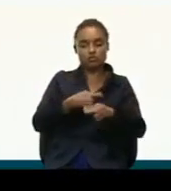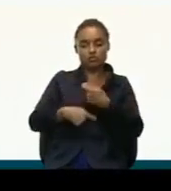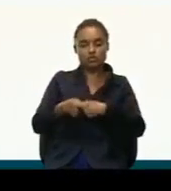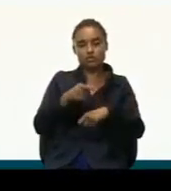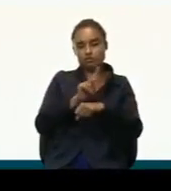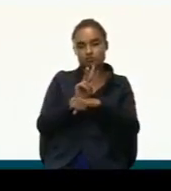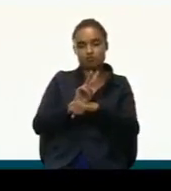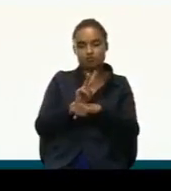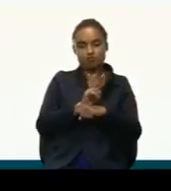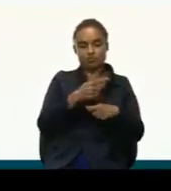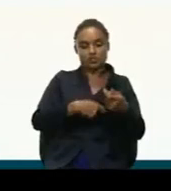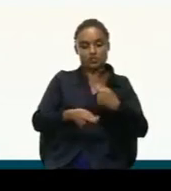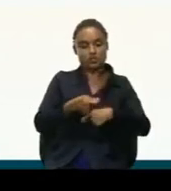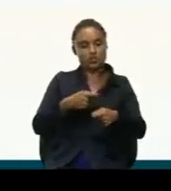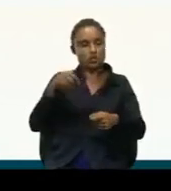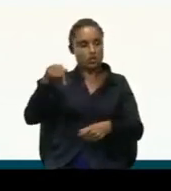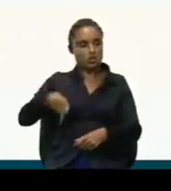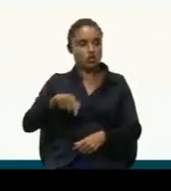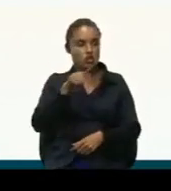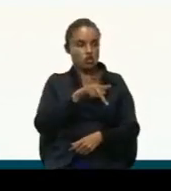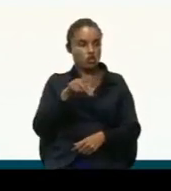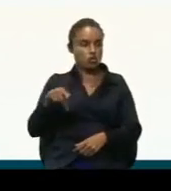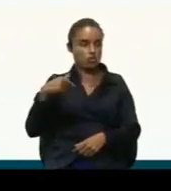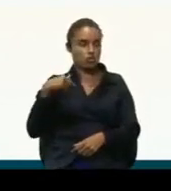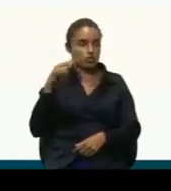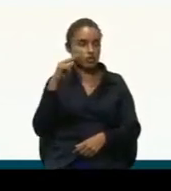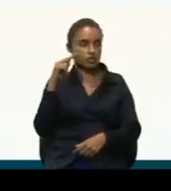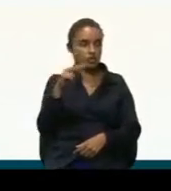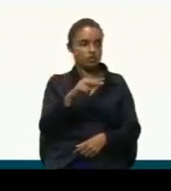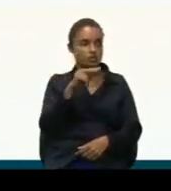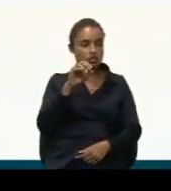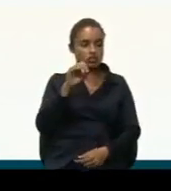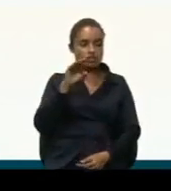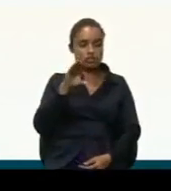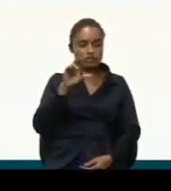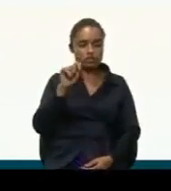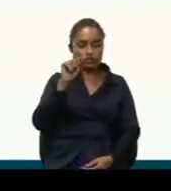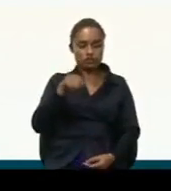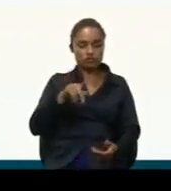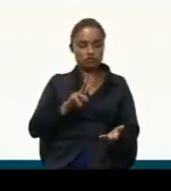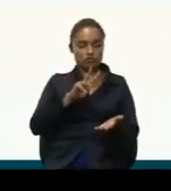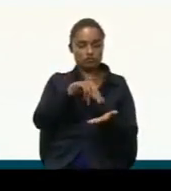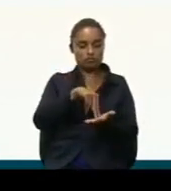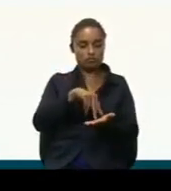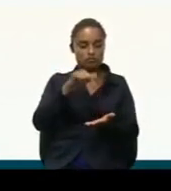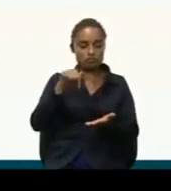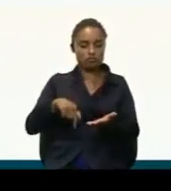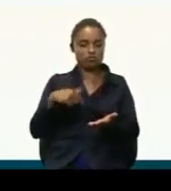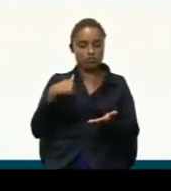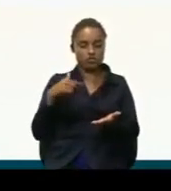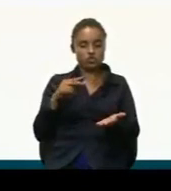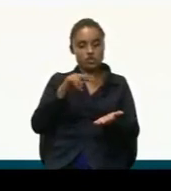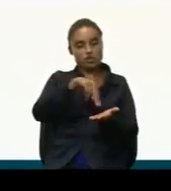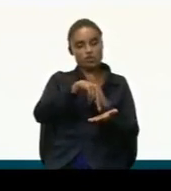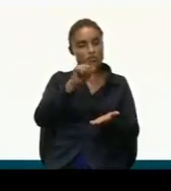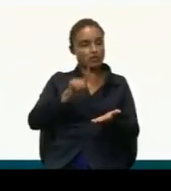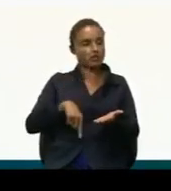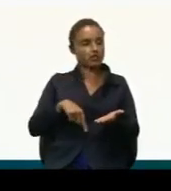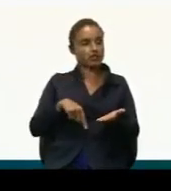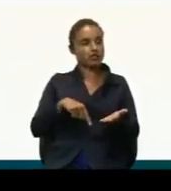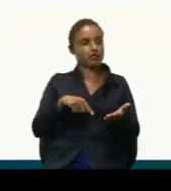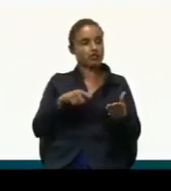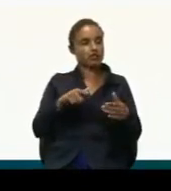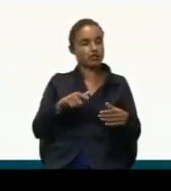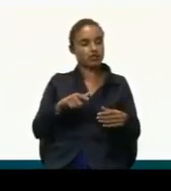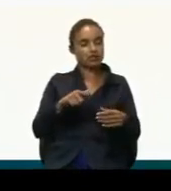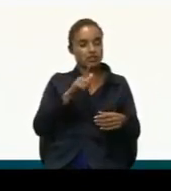também. Bom, e aqui o professor trouxe algumas imagens de uma obra que o professor participou. No caso, é uma estação elevatória